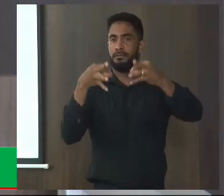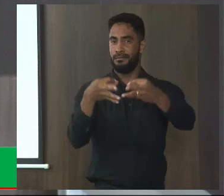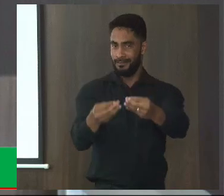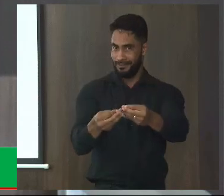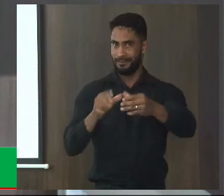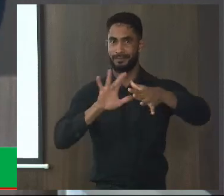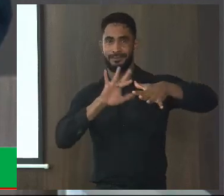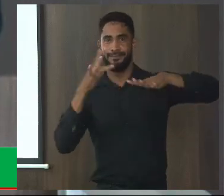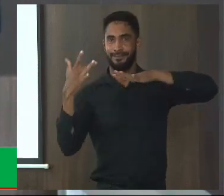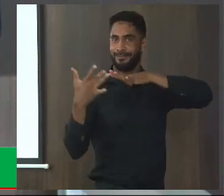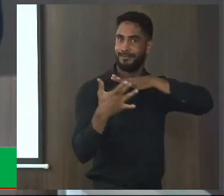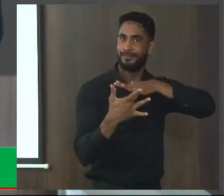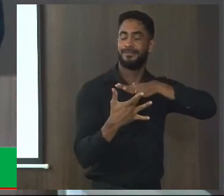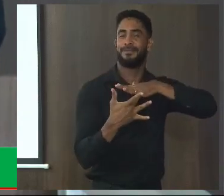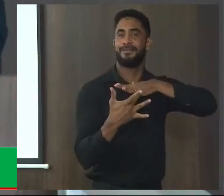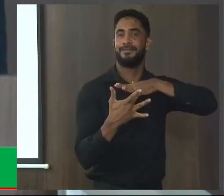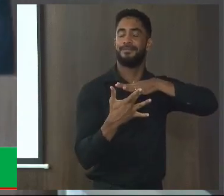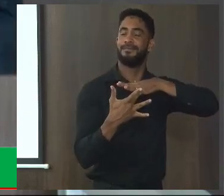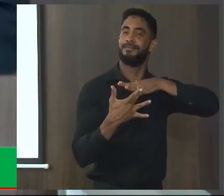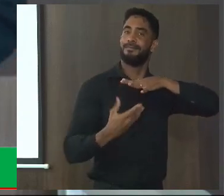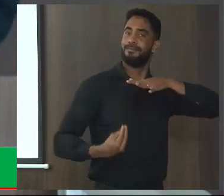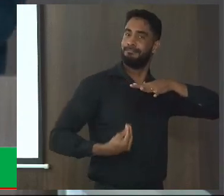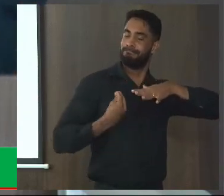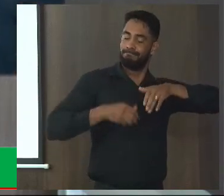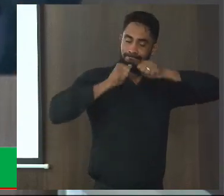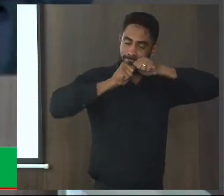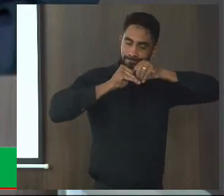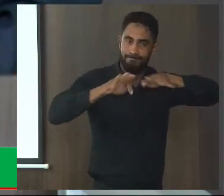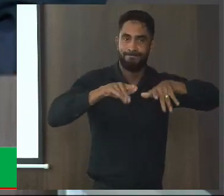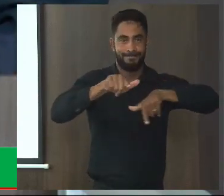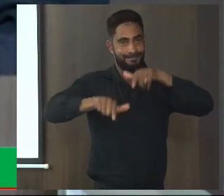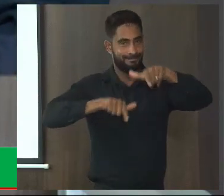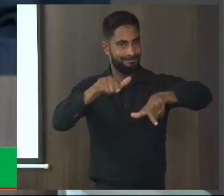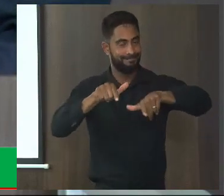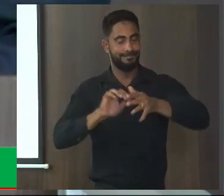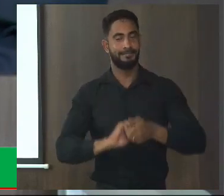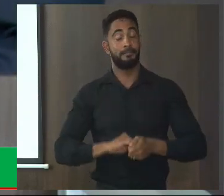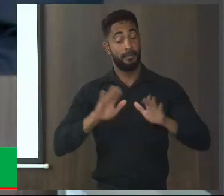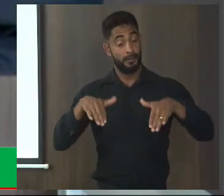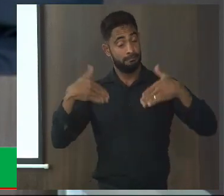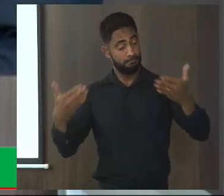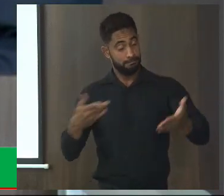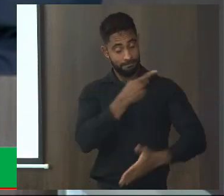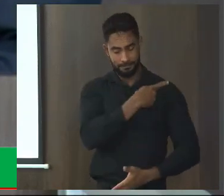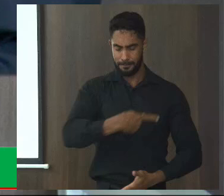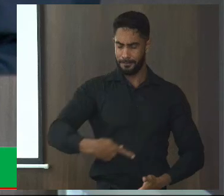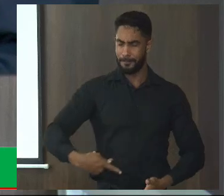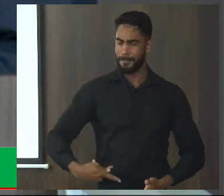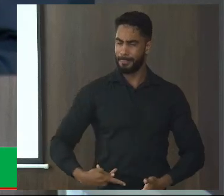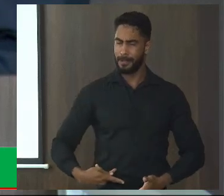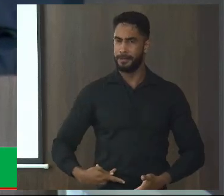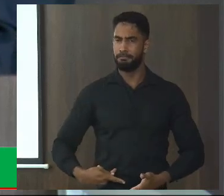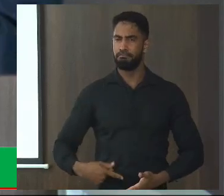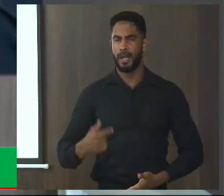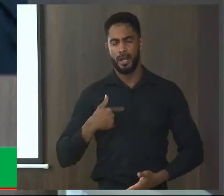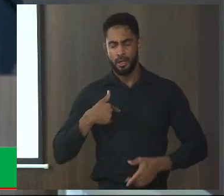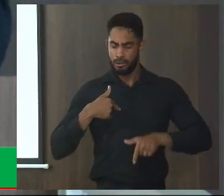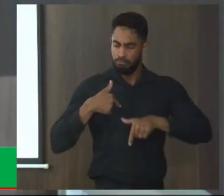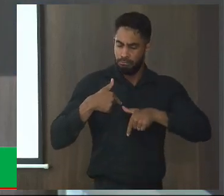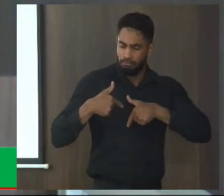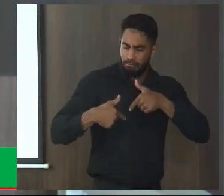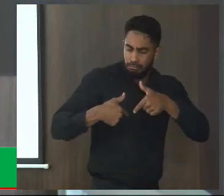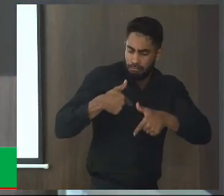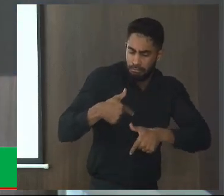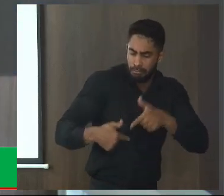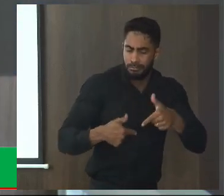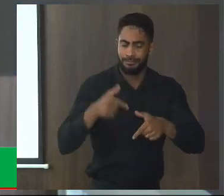que a Câmara está divulgando o seu trabalho. Senhor presidente, eu tenho um trabalho